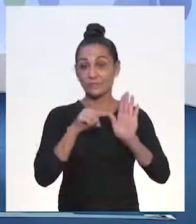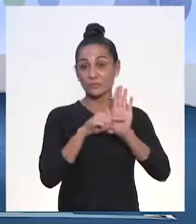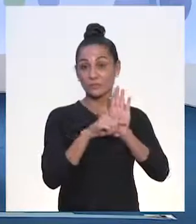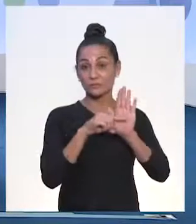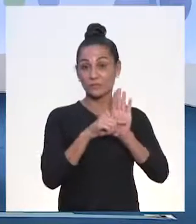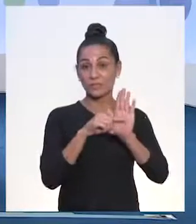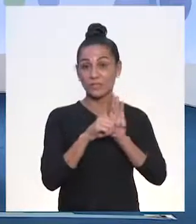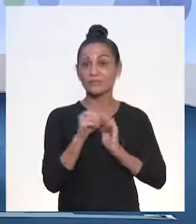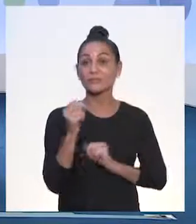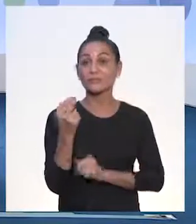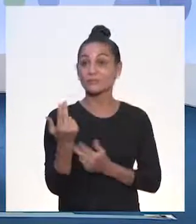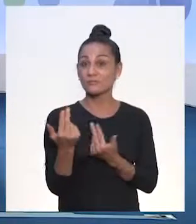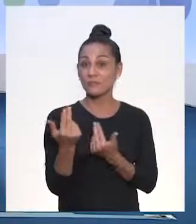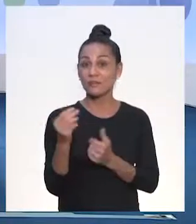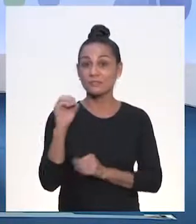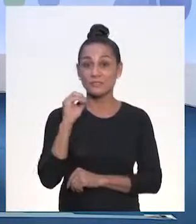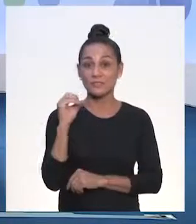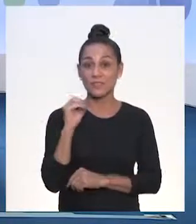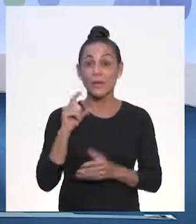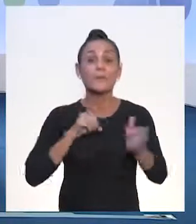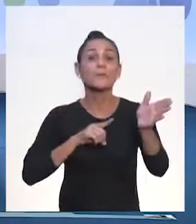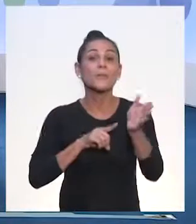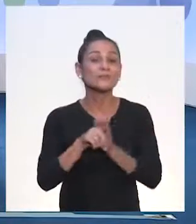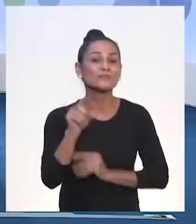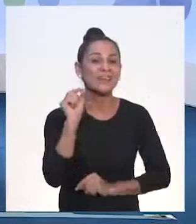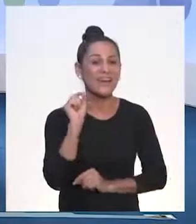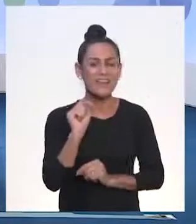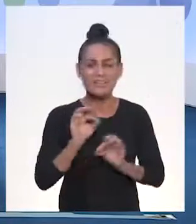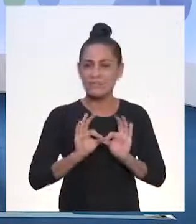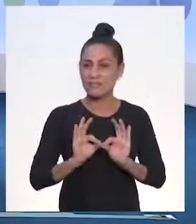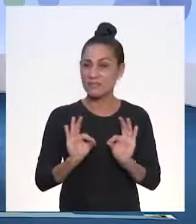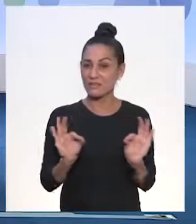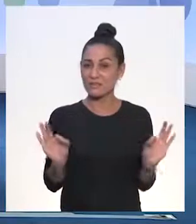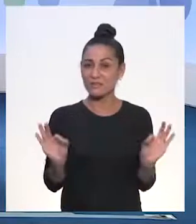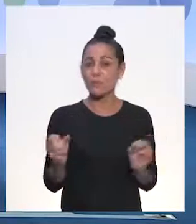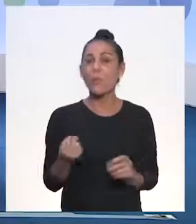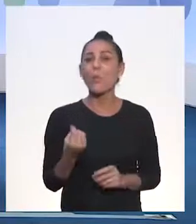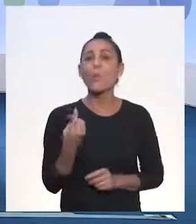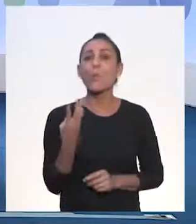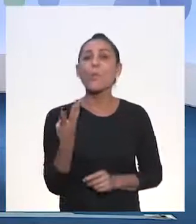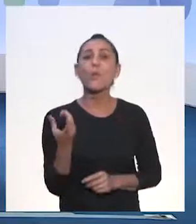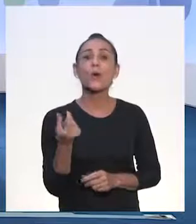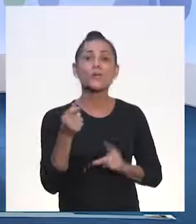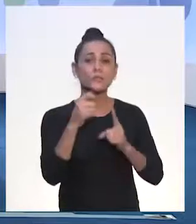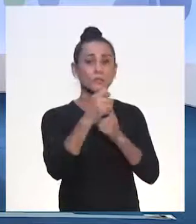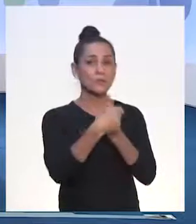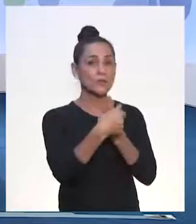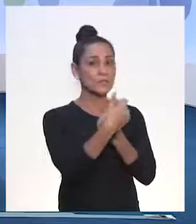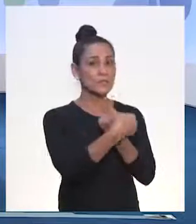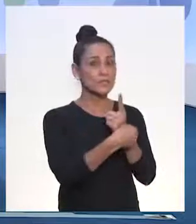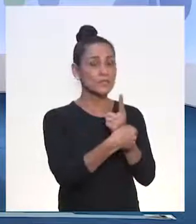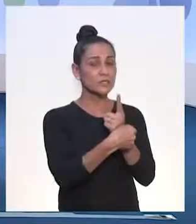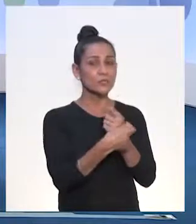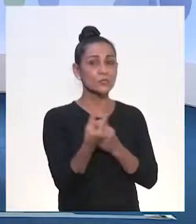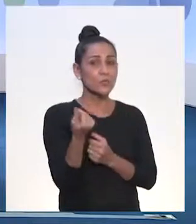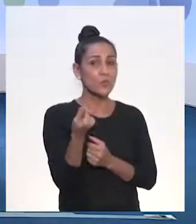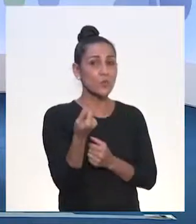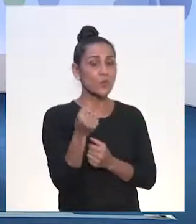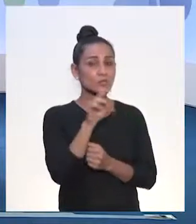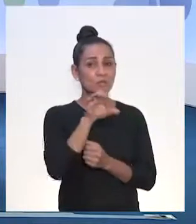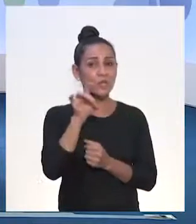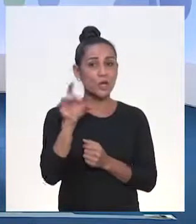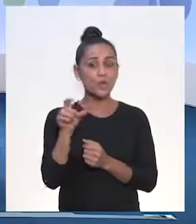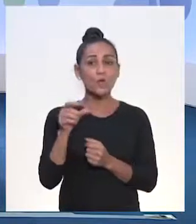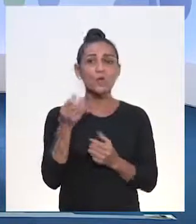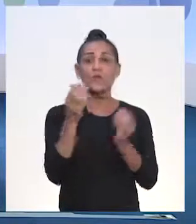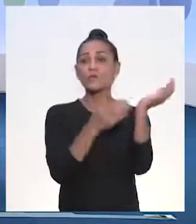aí, vai dar 0. A minha pergunta é bem simples. Quanto custa essa banana, cada banana individualmente, sim, né? E quanto